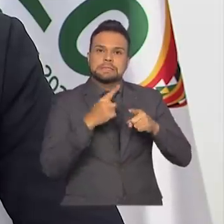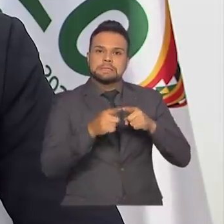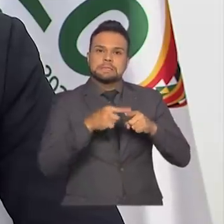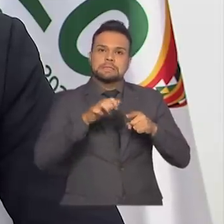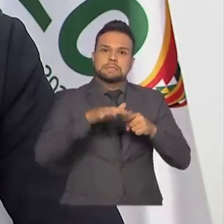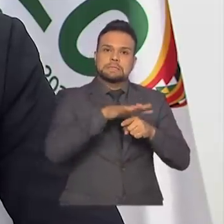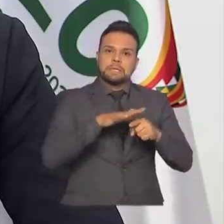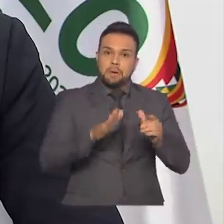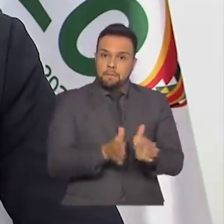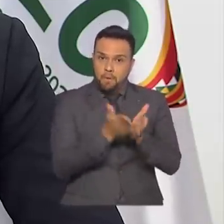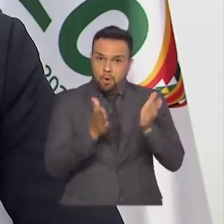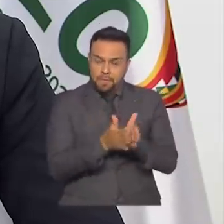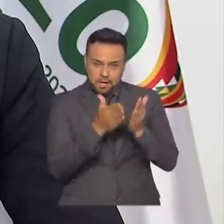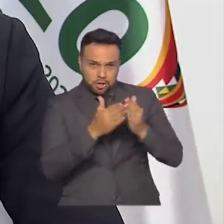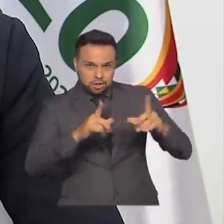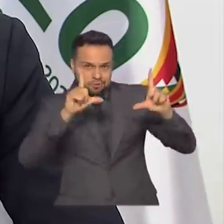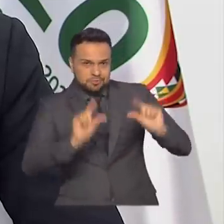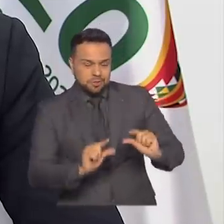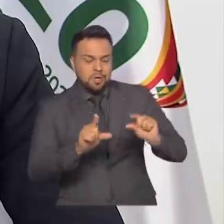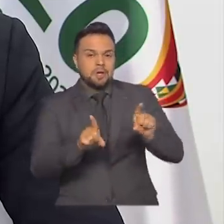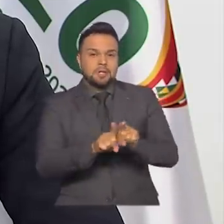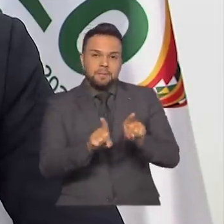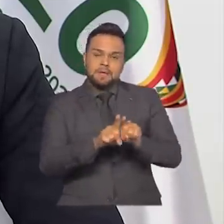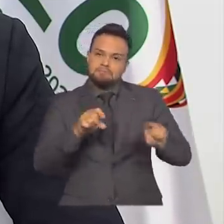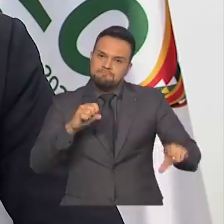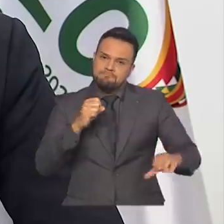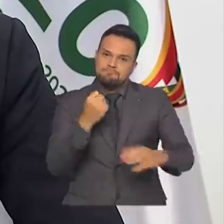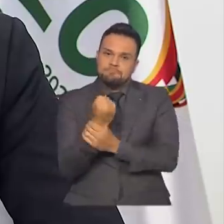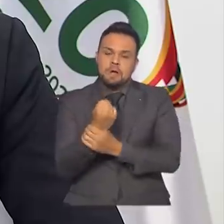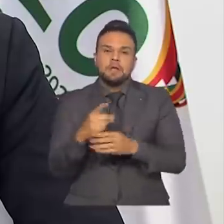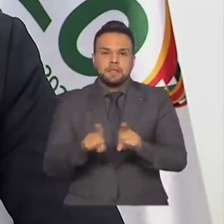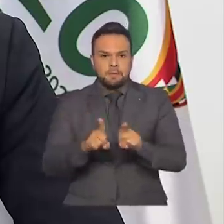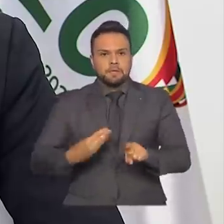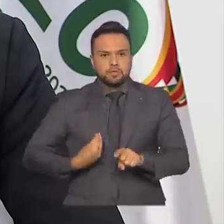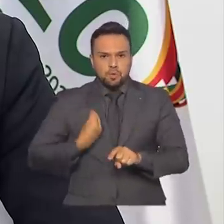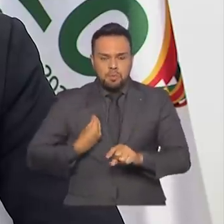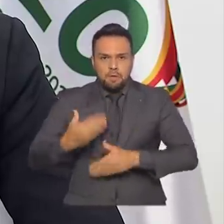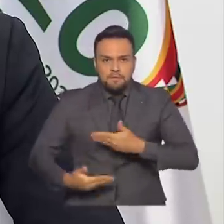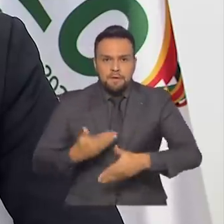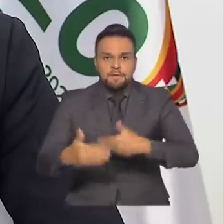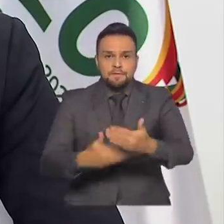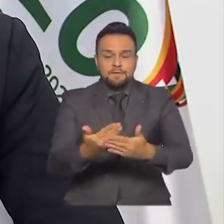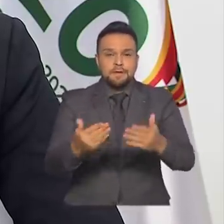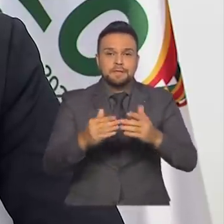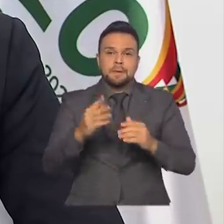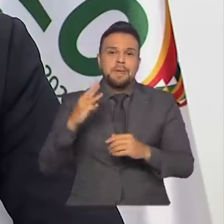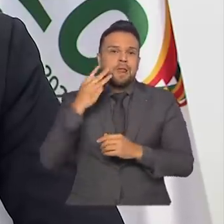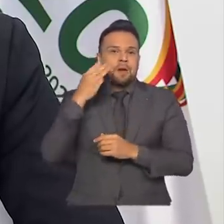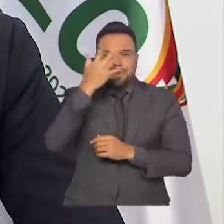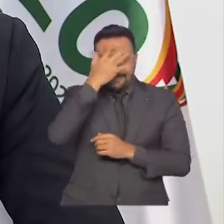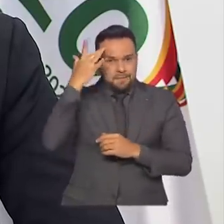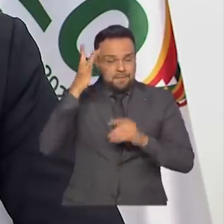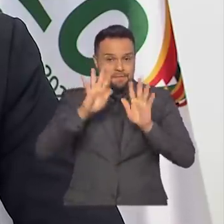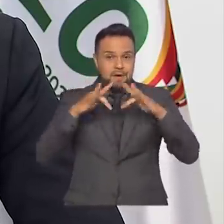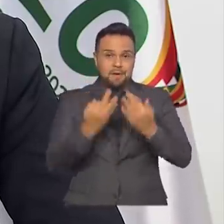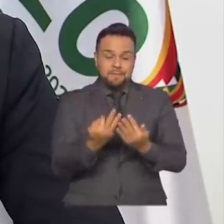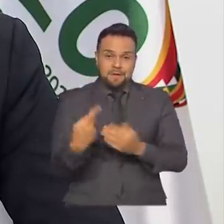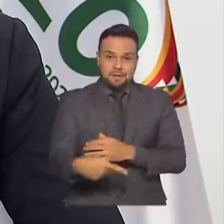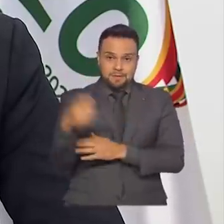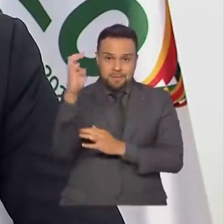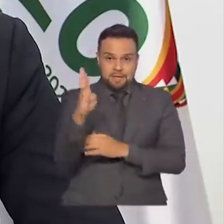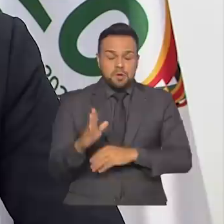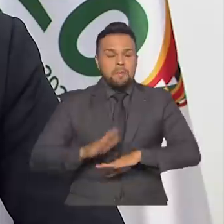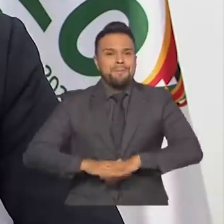medidas, garantimos a sobrevivência e a dignidade de milhares de famílias brasileiras, justamente as mais